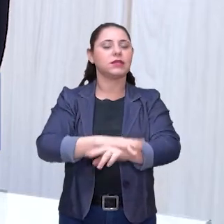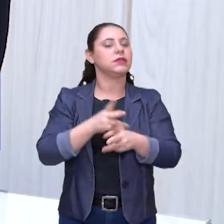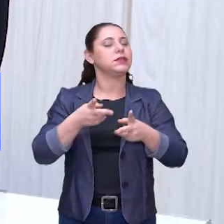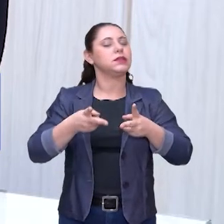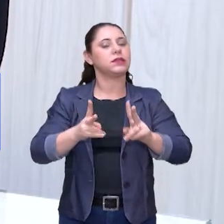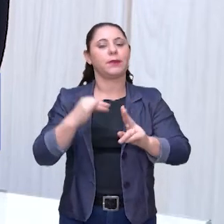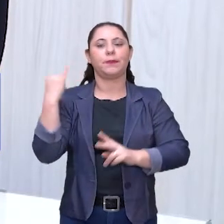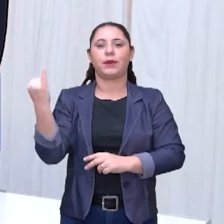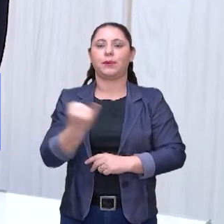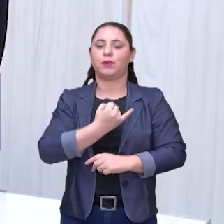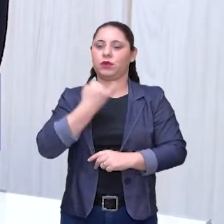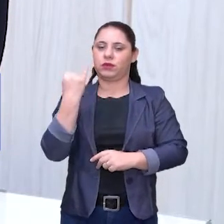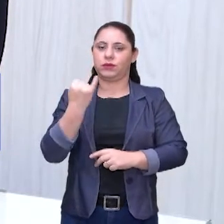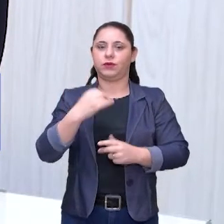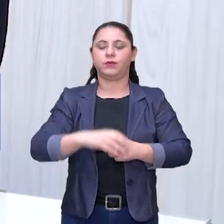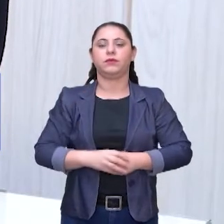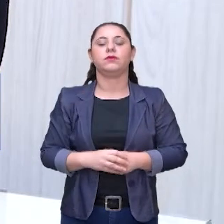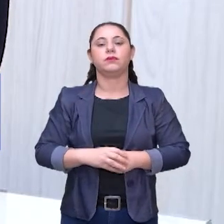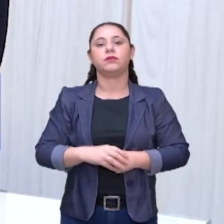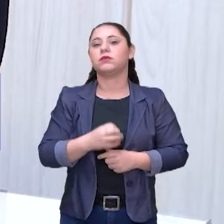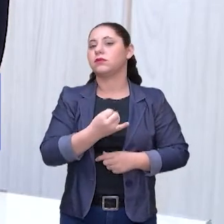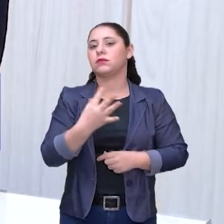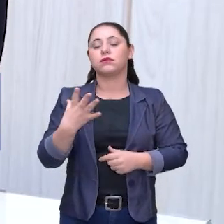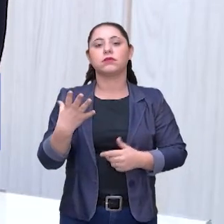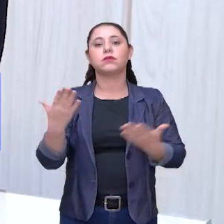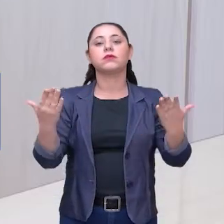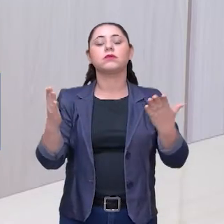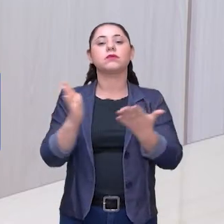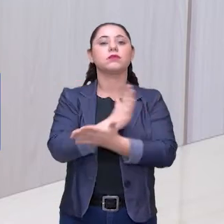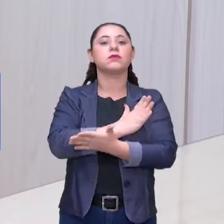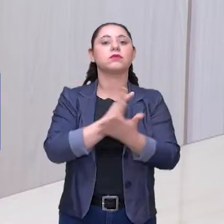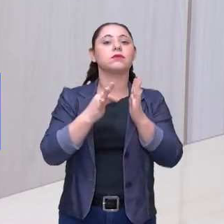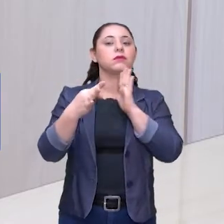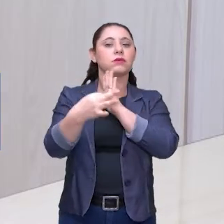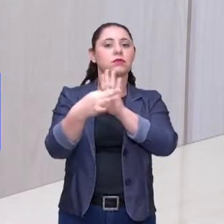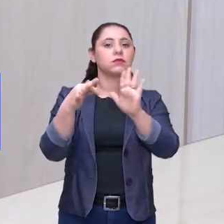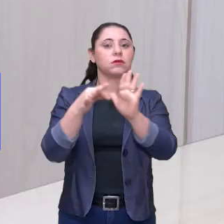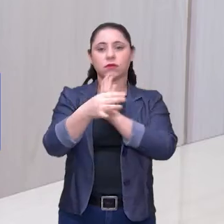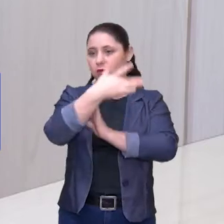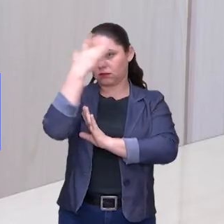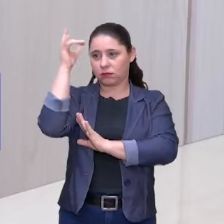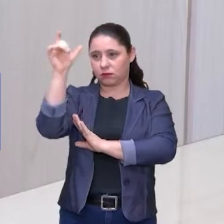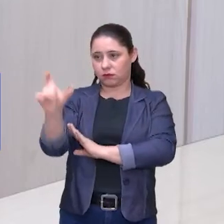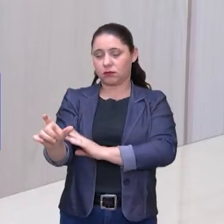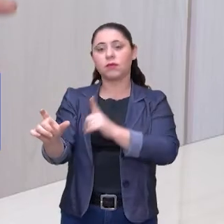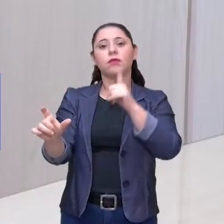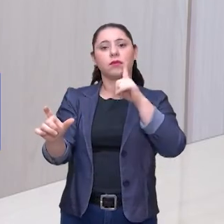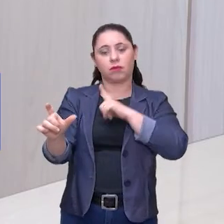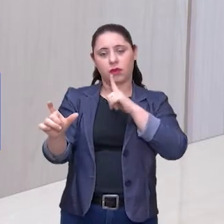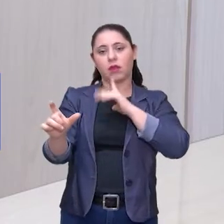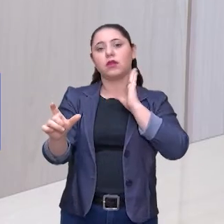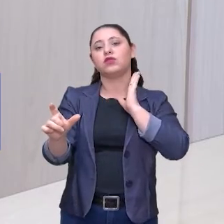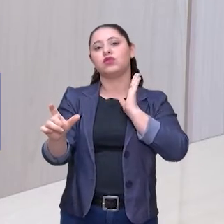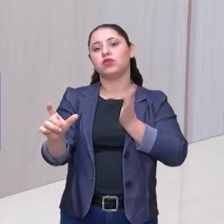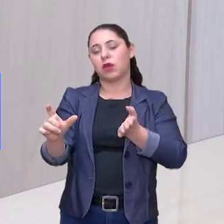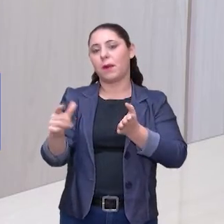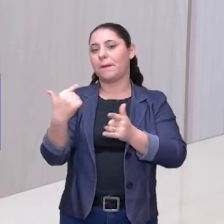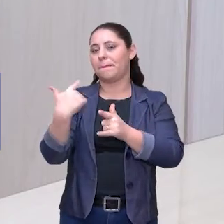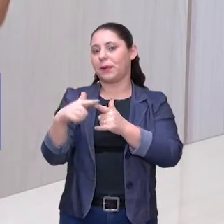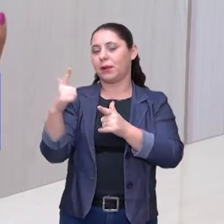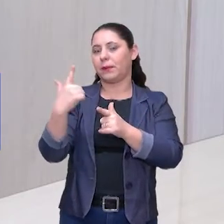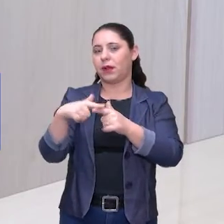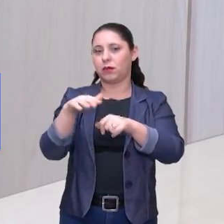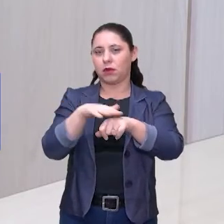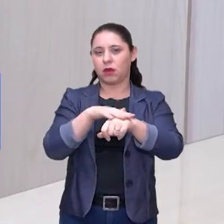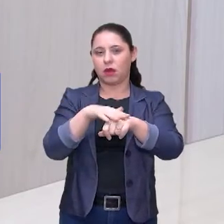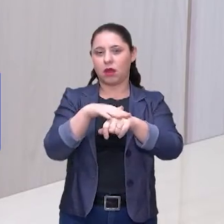hidratação sempre é importante, né? É muito importante. Eu queria que o senhor desse algumas dicas para as pessoas que